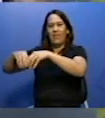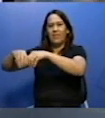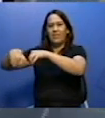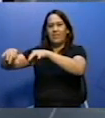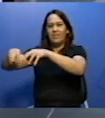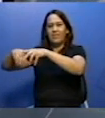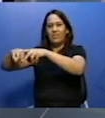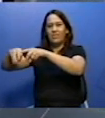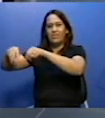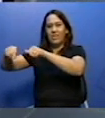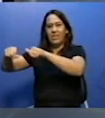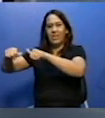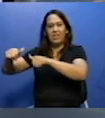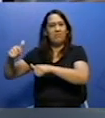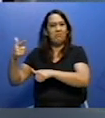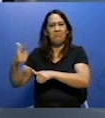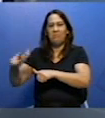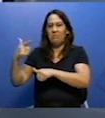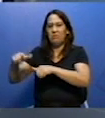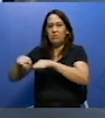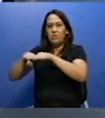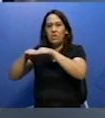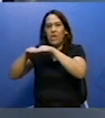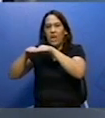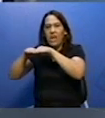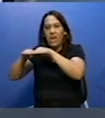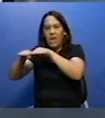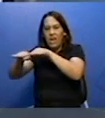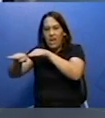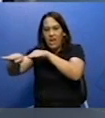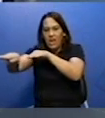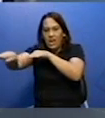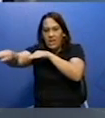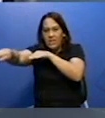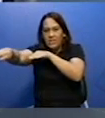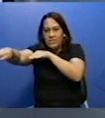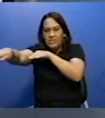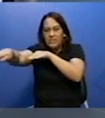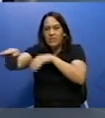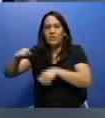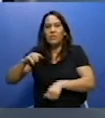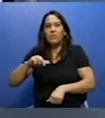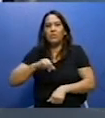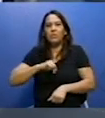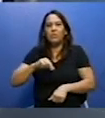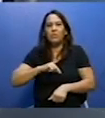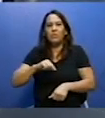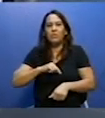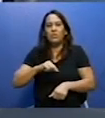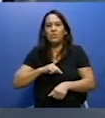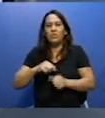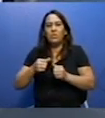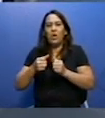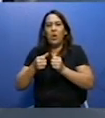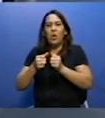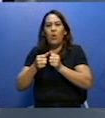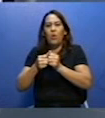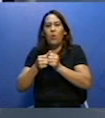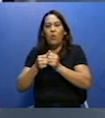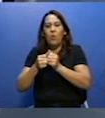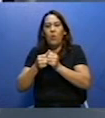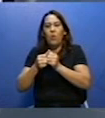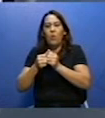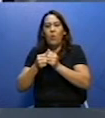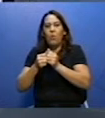não tinha asfalto ainda. Tá vendo aqui? É um bonde tá sendo puxado por um cavalo,